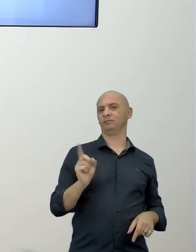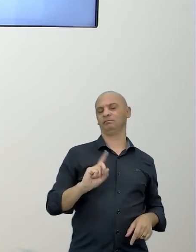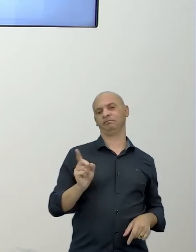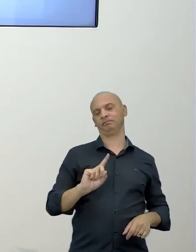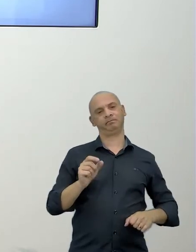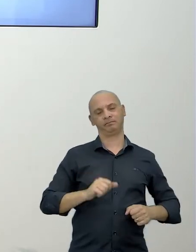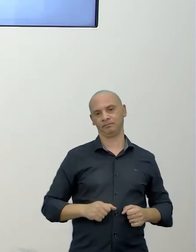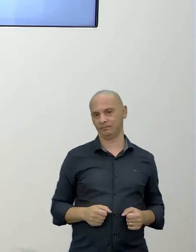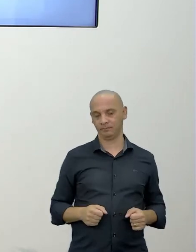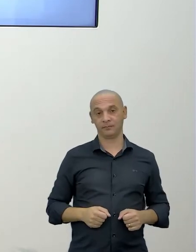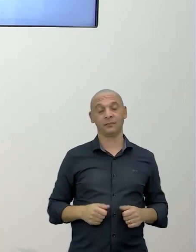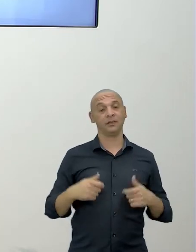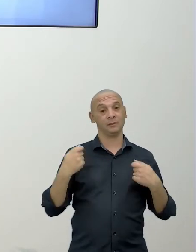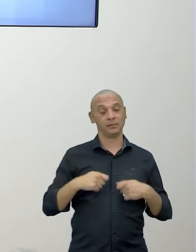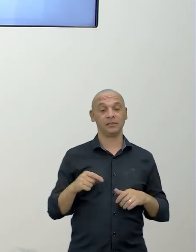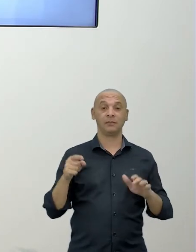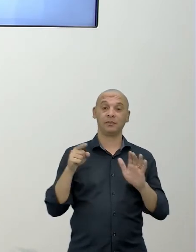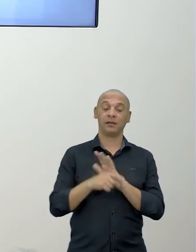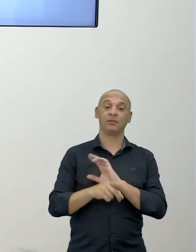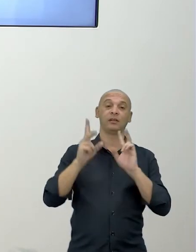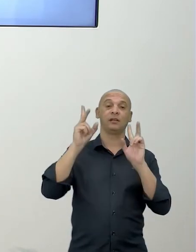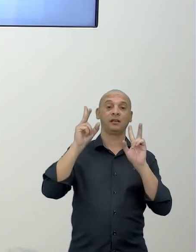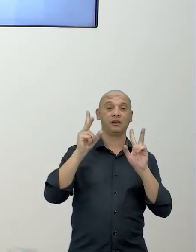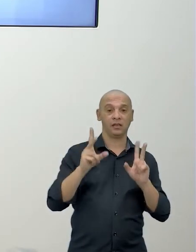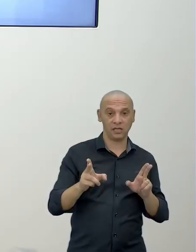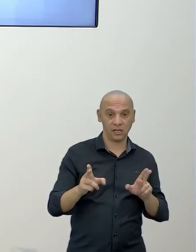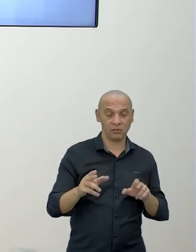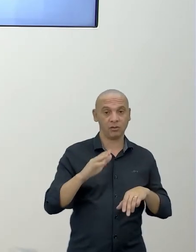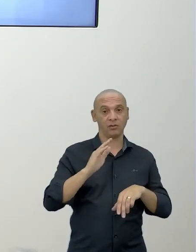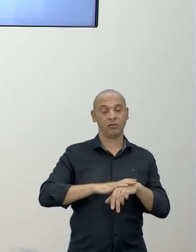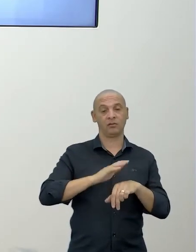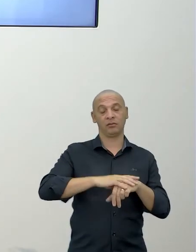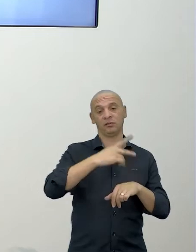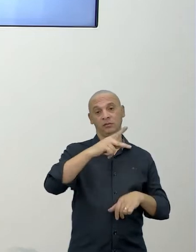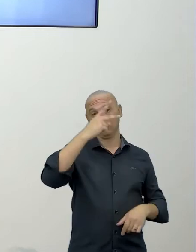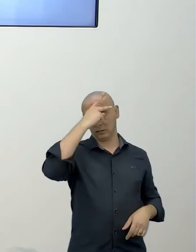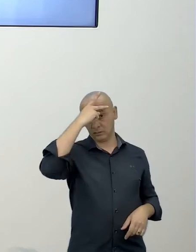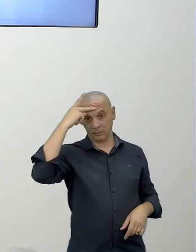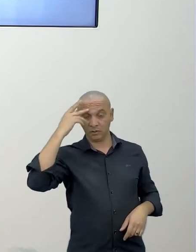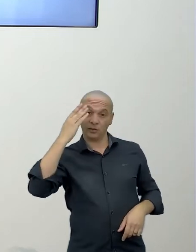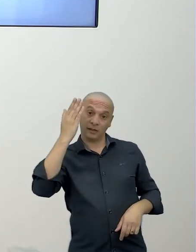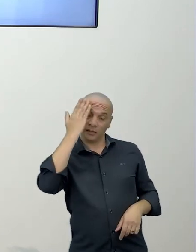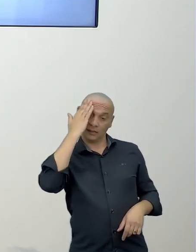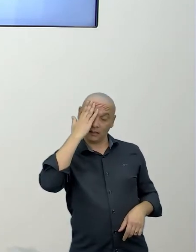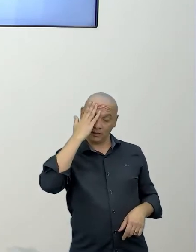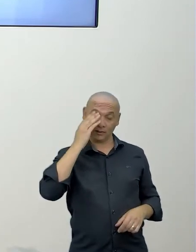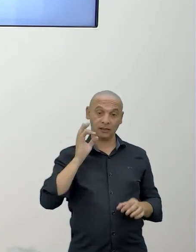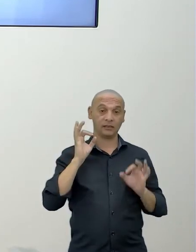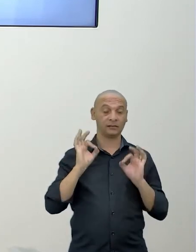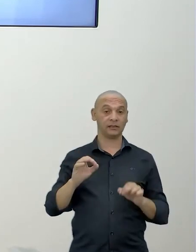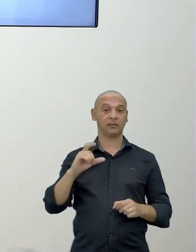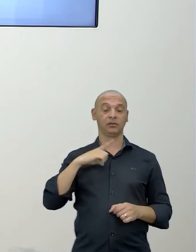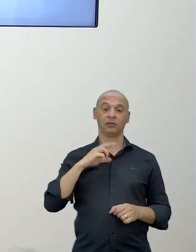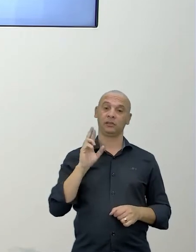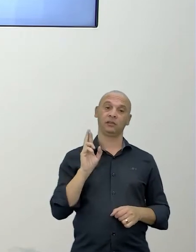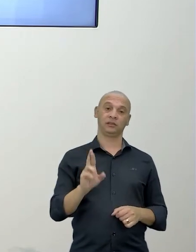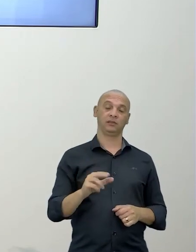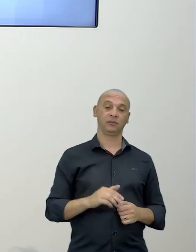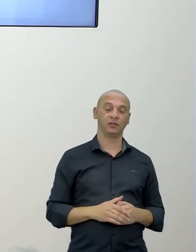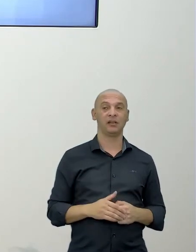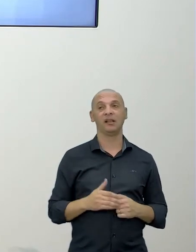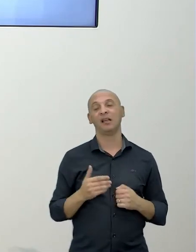na hora de entrevistar essas pessoas. Então, você não pode fazer perguntas diferentes, senão você não vai ter a resposta que você quer. Você tem que fazer as mesmas